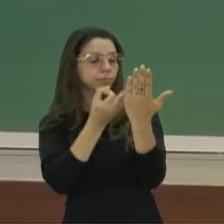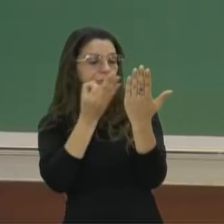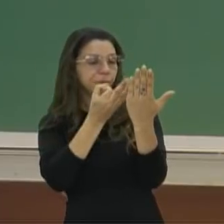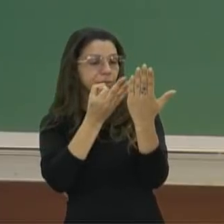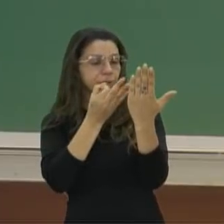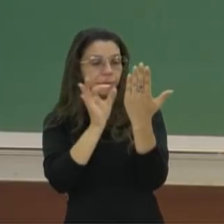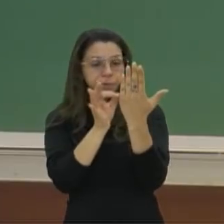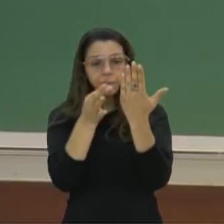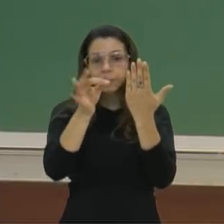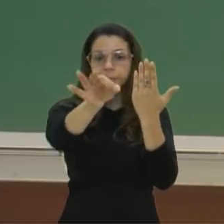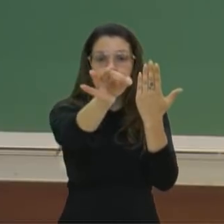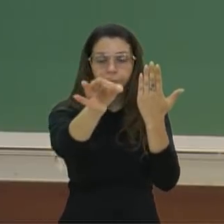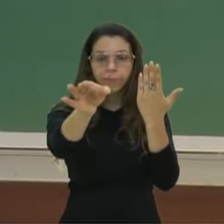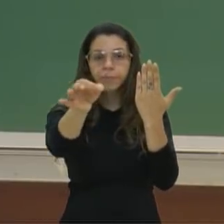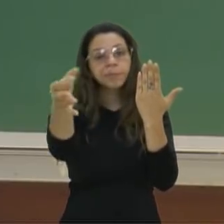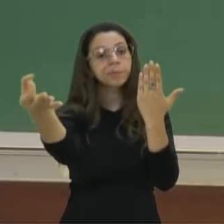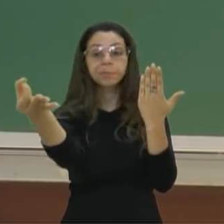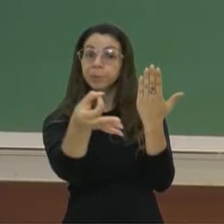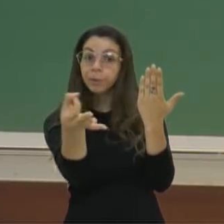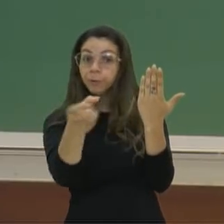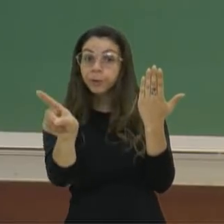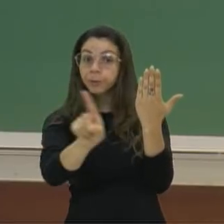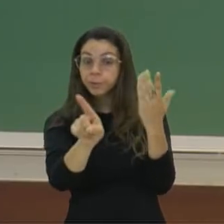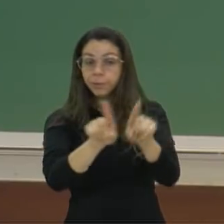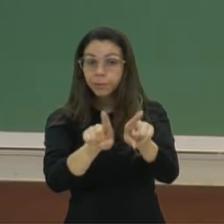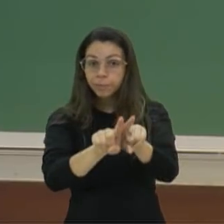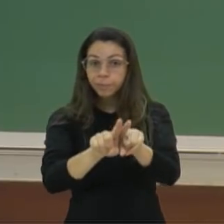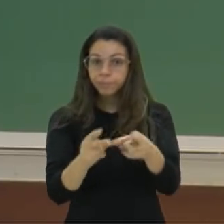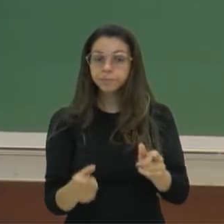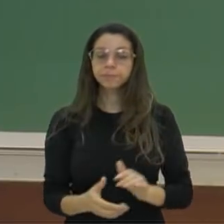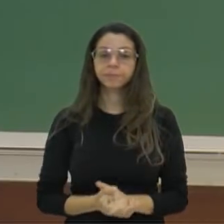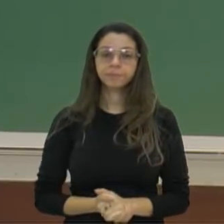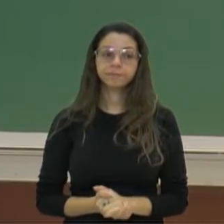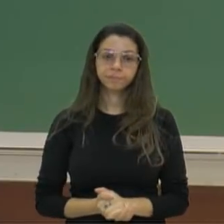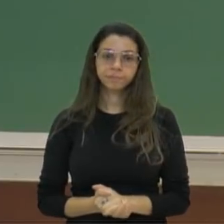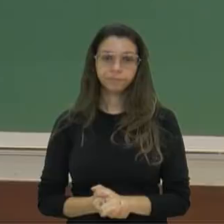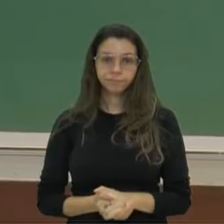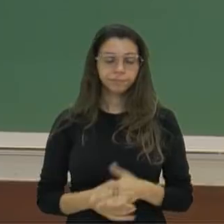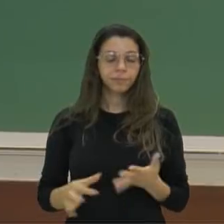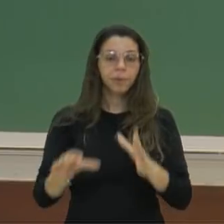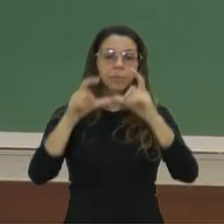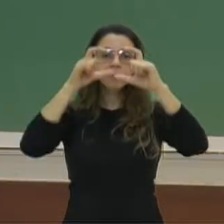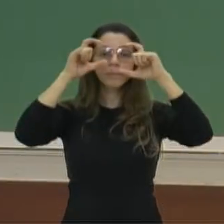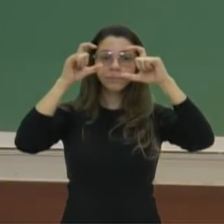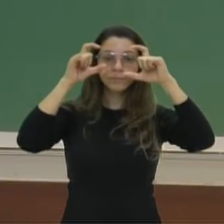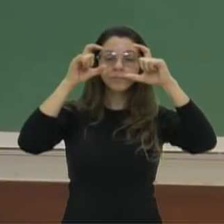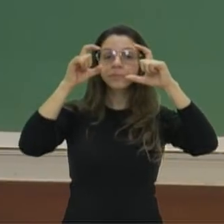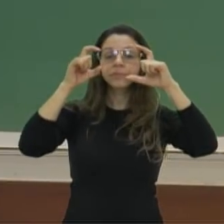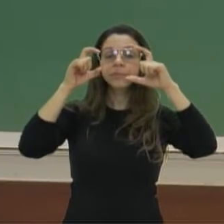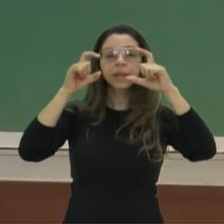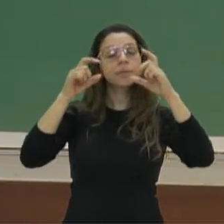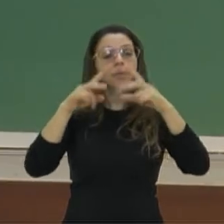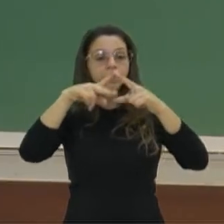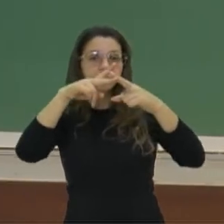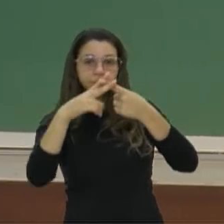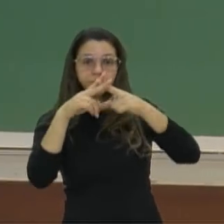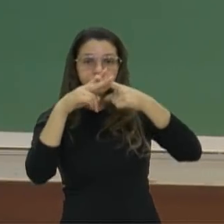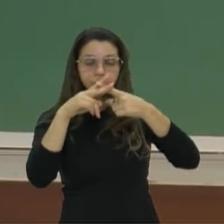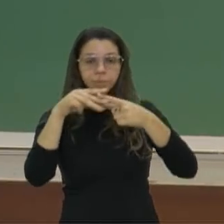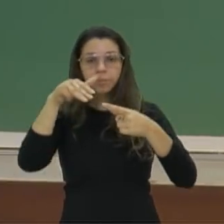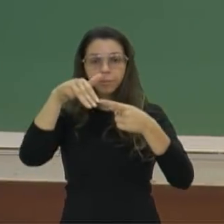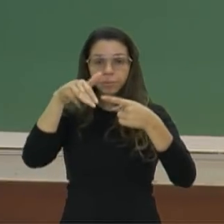E o que estava longe desfocado, agora eu consigo visualizar melhor. Então, as minhas lentes são para correção da